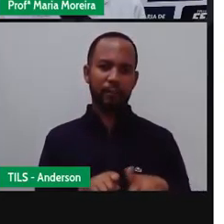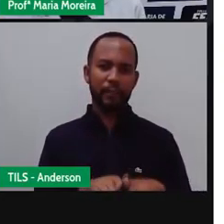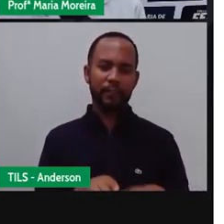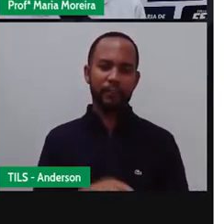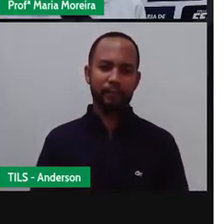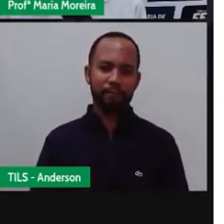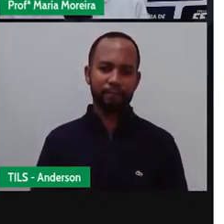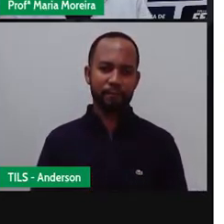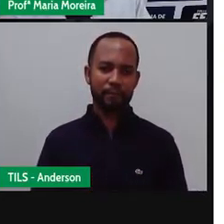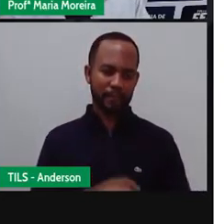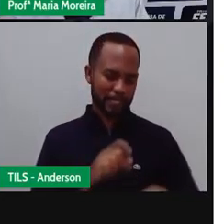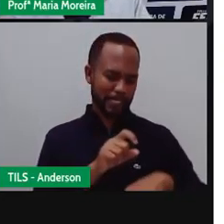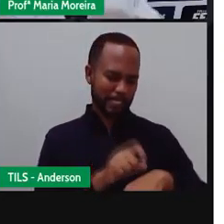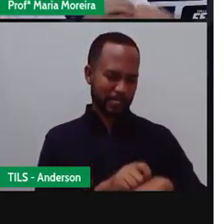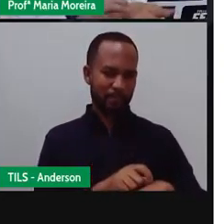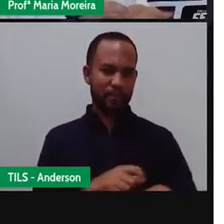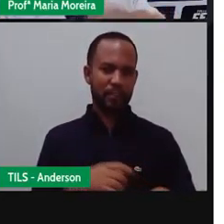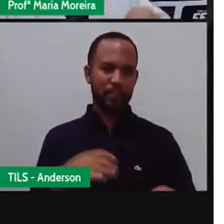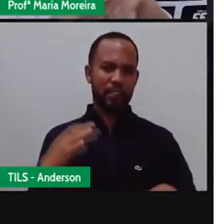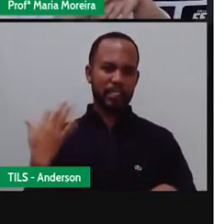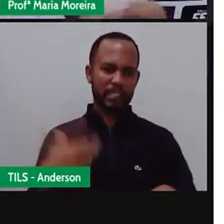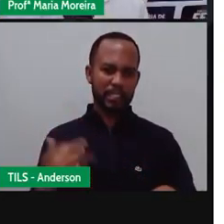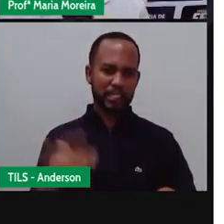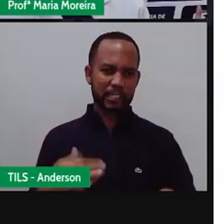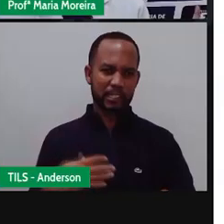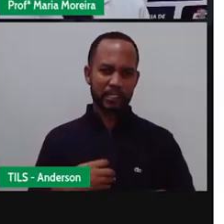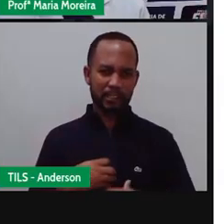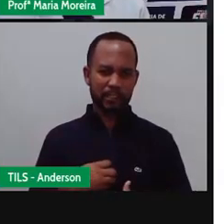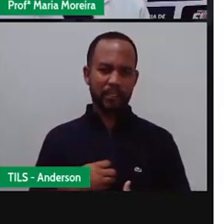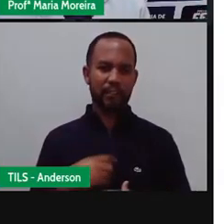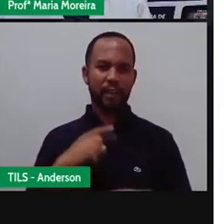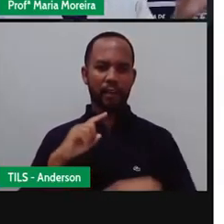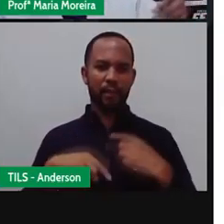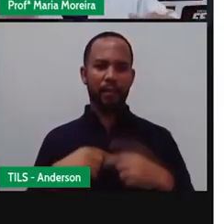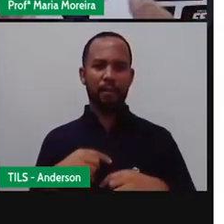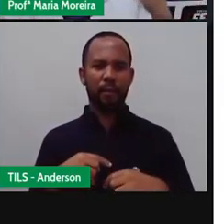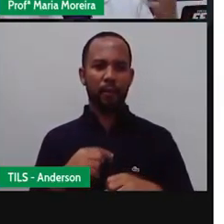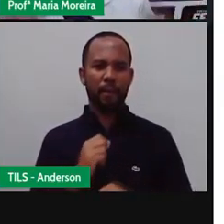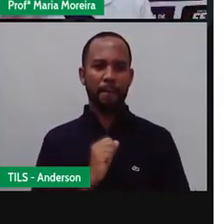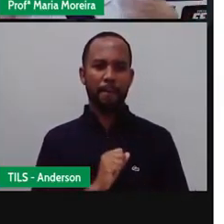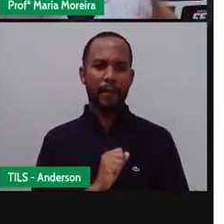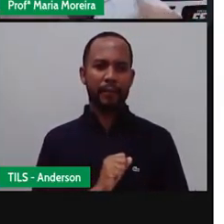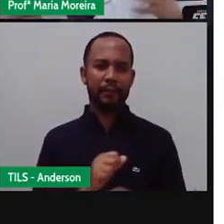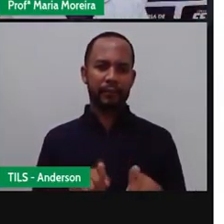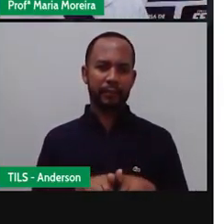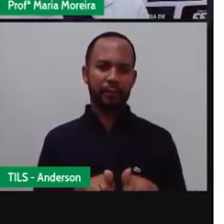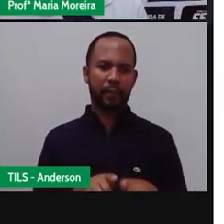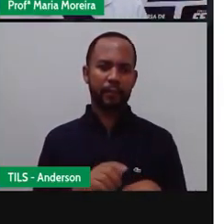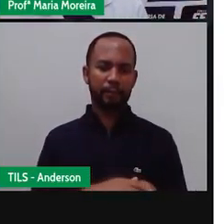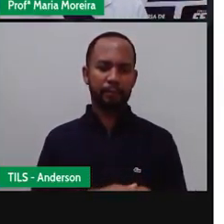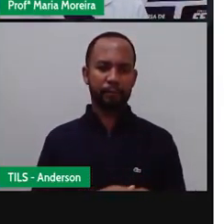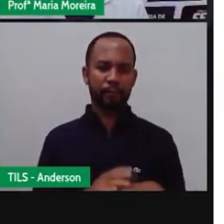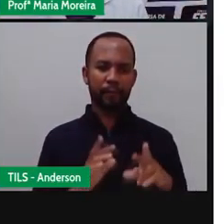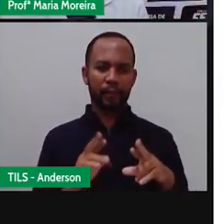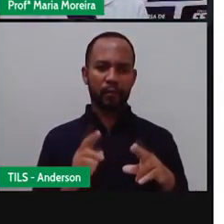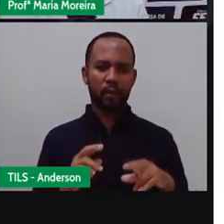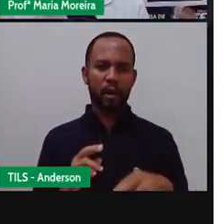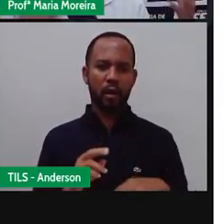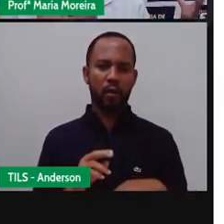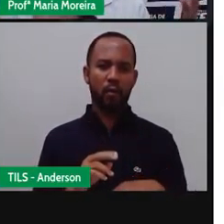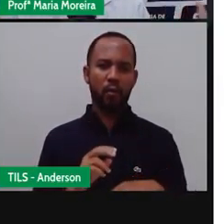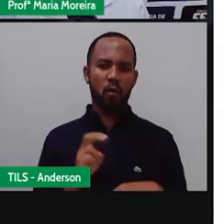lhe mordem e que aí você sente, coça ali no momento e depois passa. Então, obviamente, que assim como as cobras, né, que